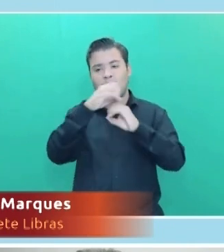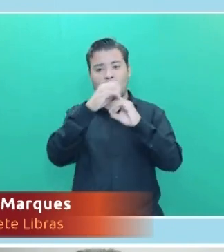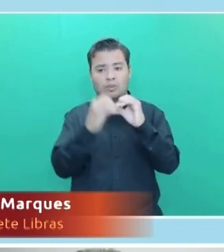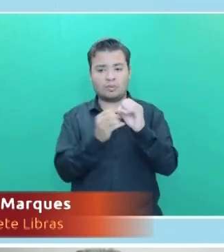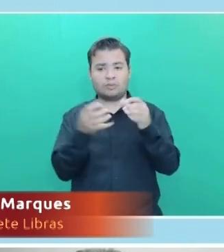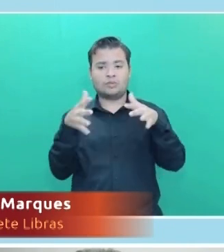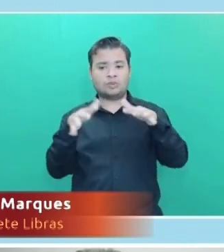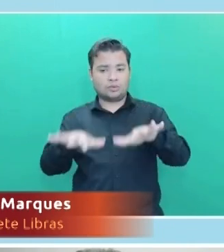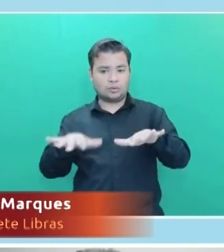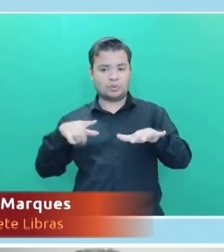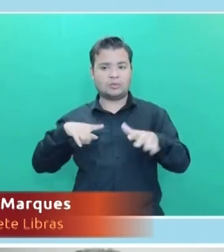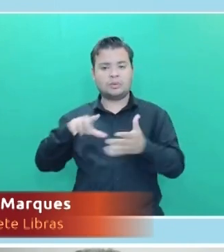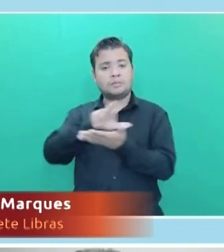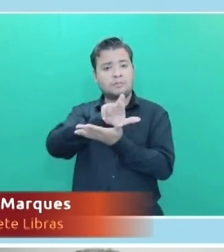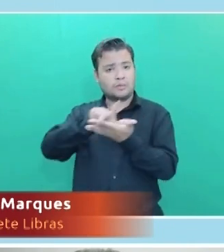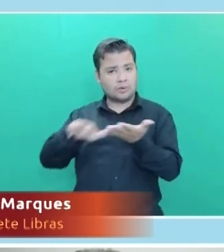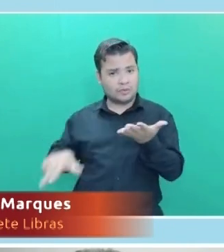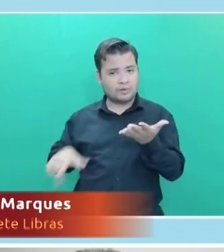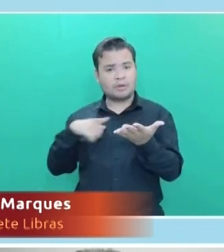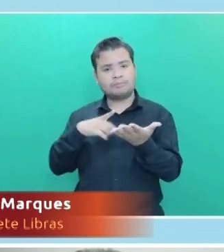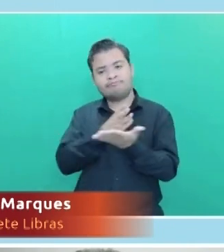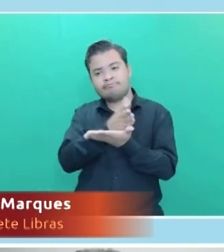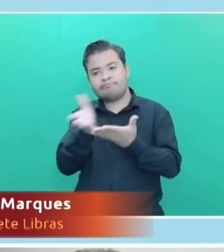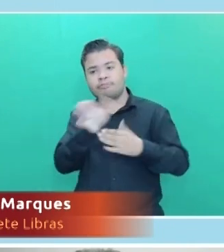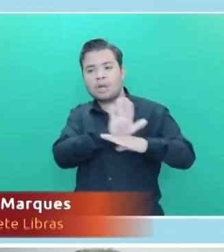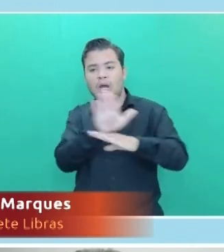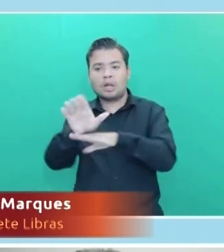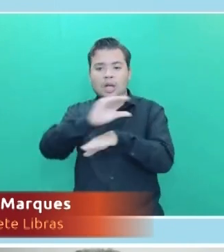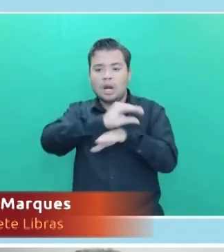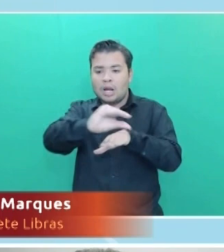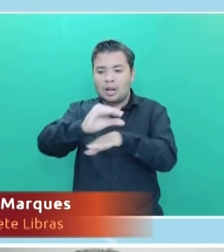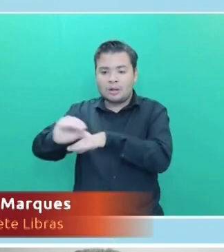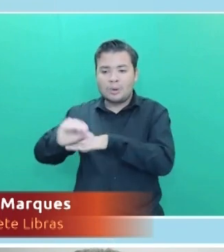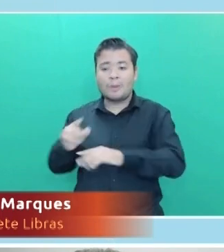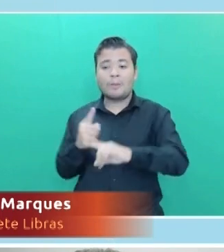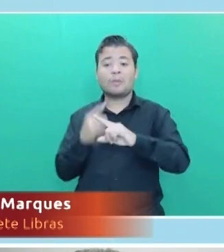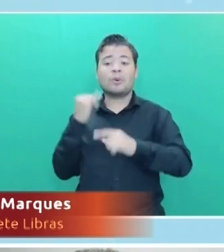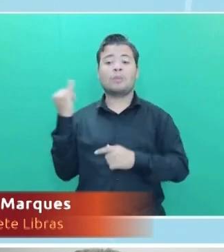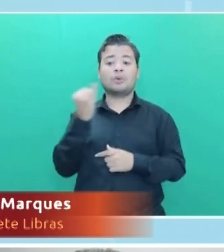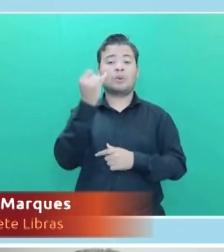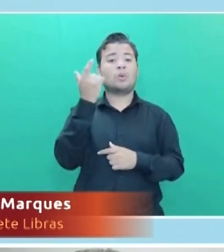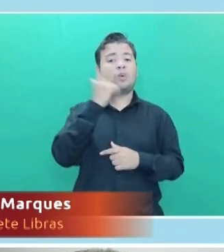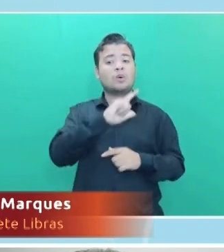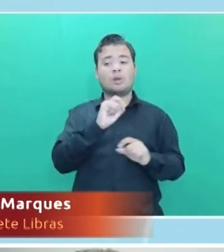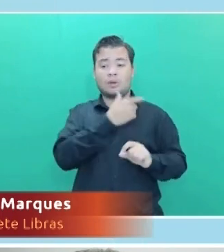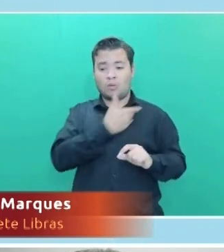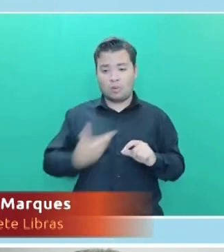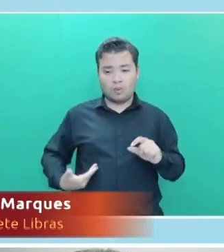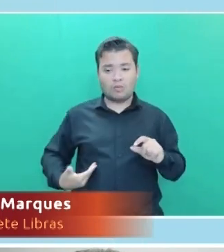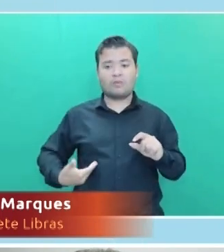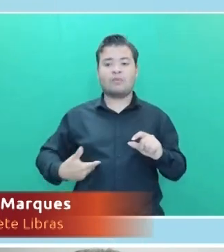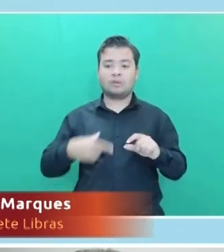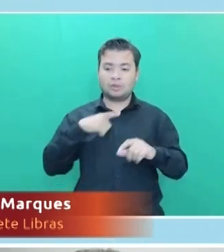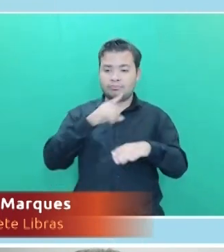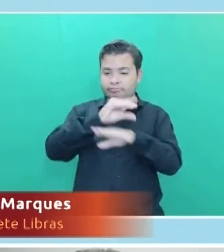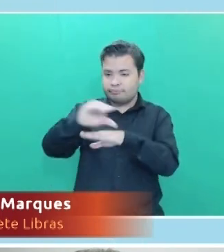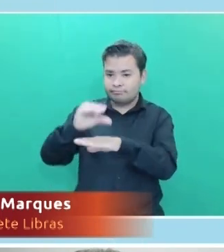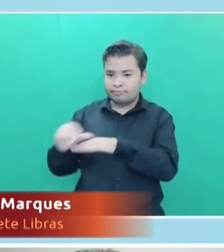estudantes indígenas nos diferentes cursos. Também é importante para isso, né, para que haja políticas próprias para a população.